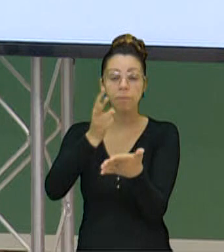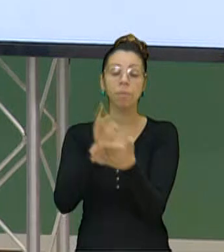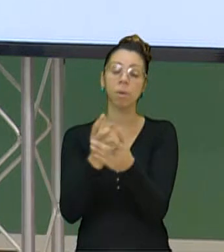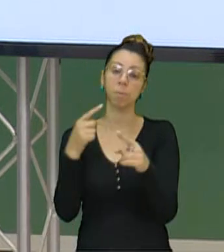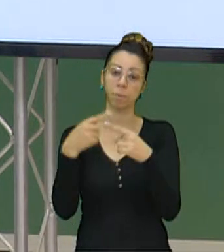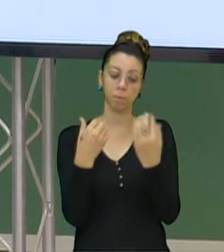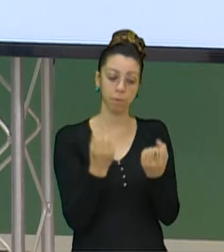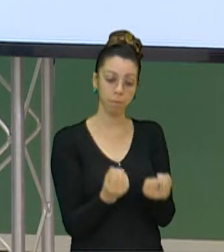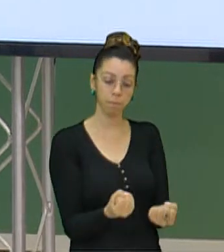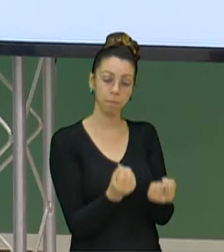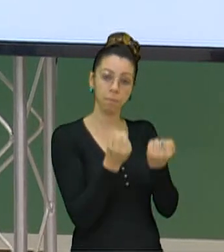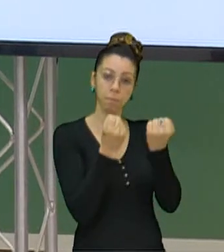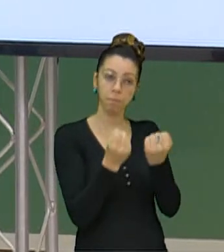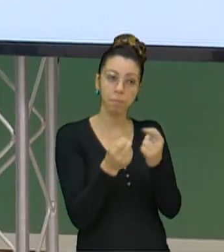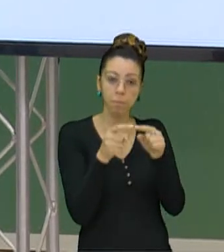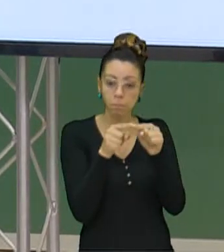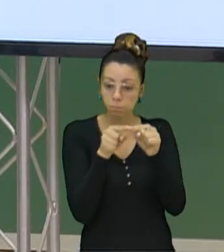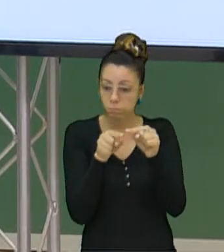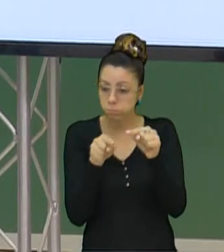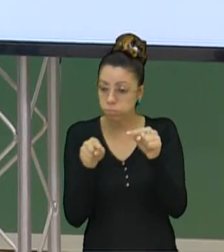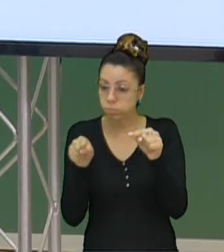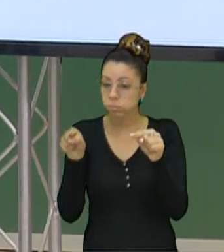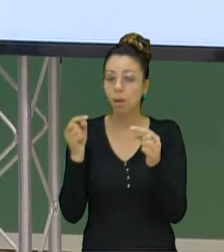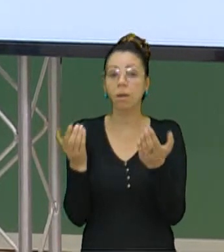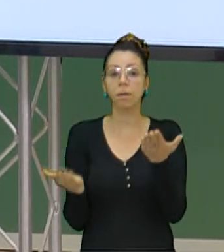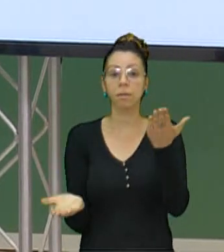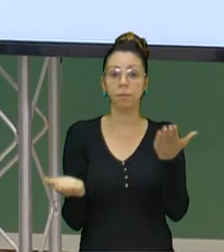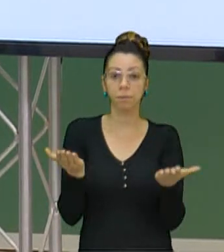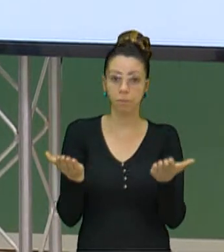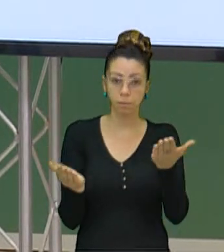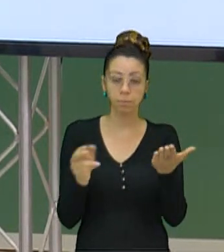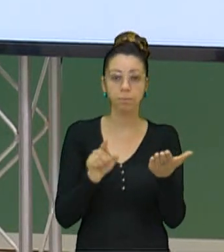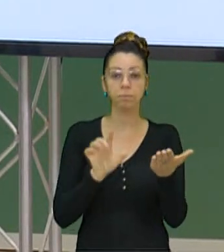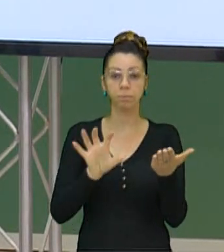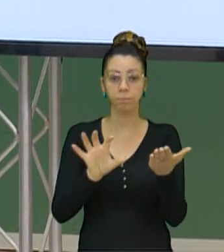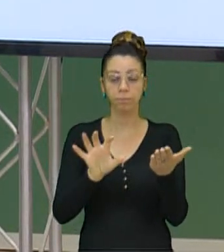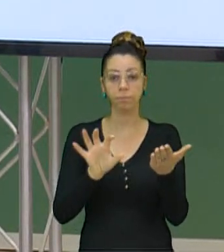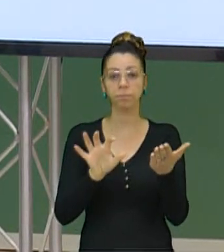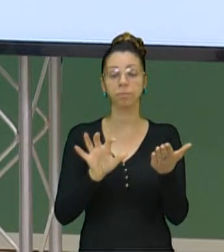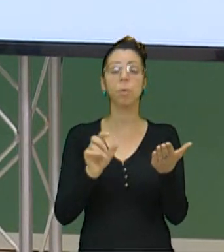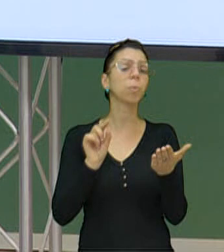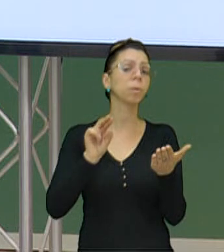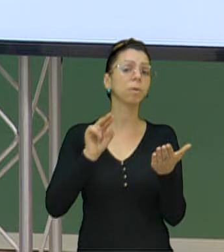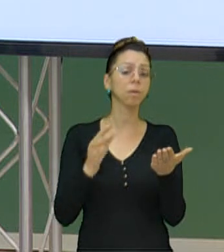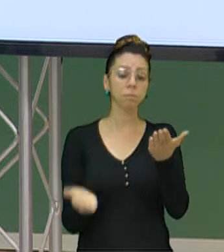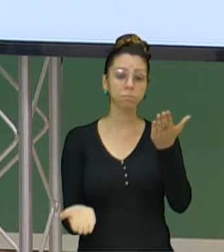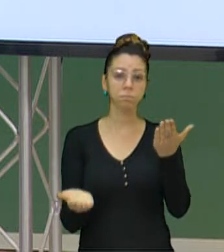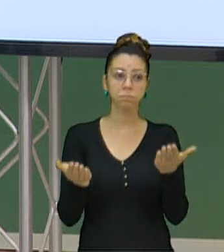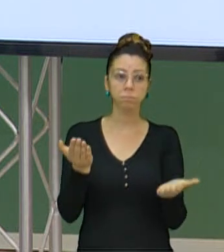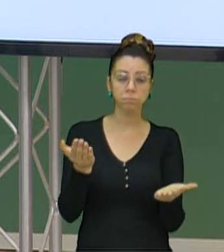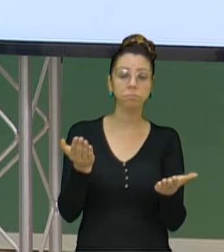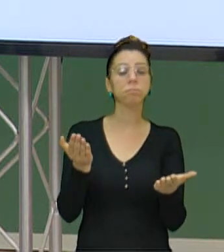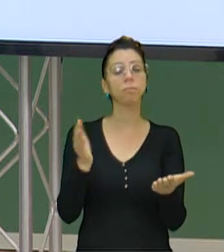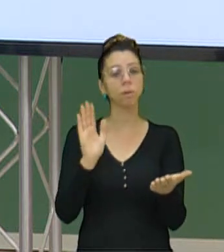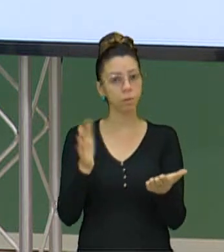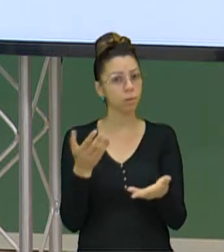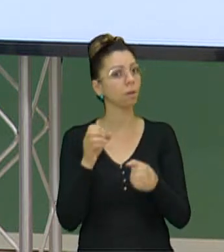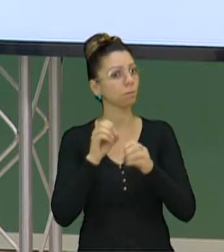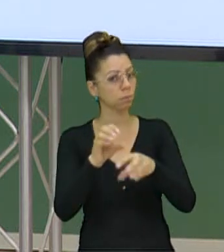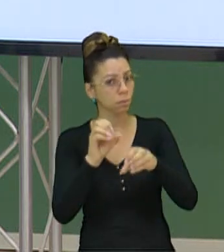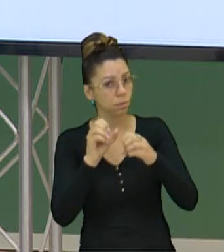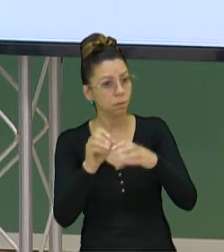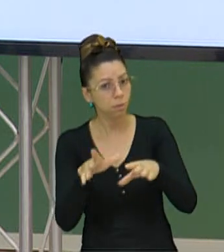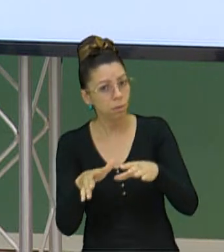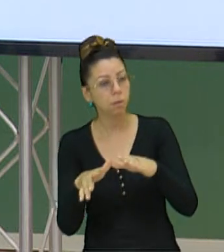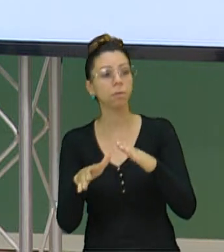massa, de tentar permanecer no estado de equilíbrio dele. O que é o estado de equilíbrio dele? É aquilo que a gente já conversou trocentas mil vezes,